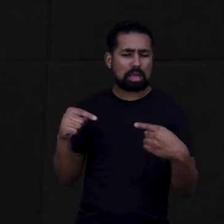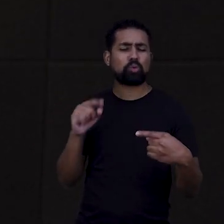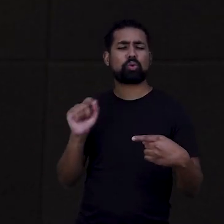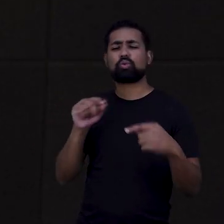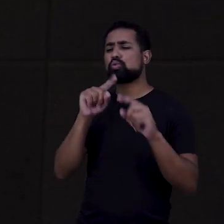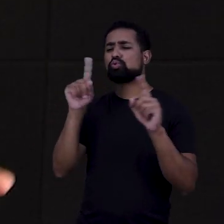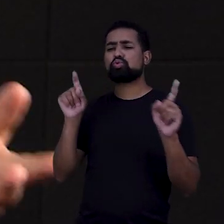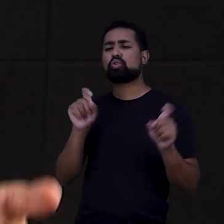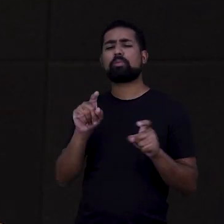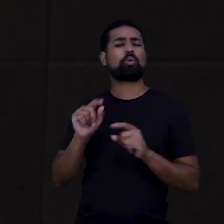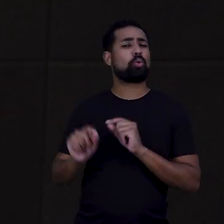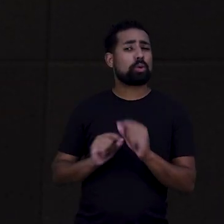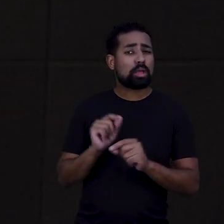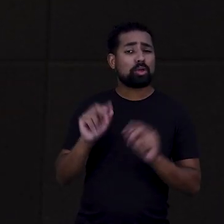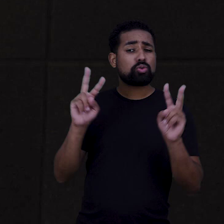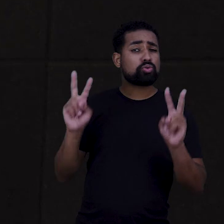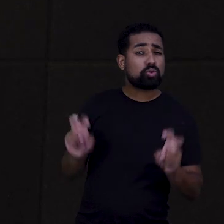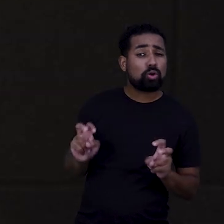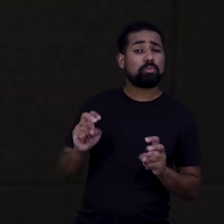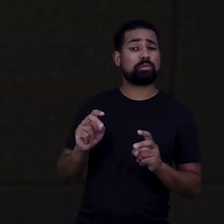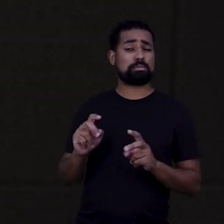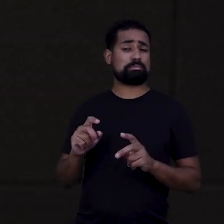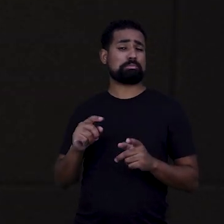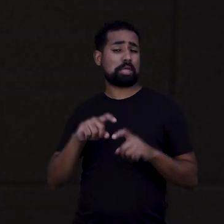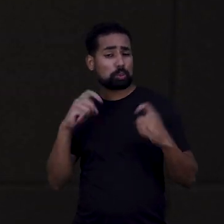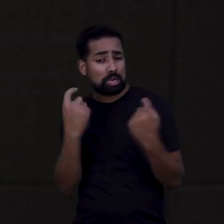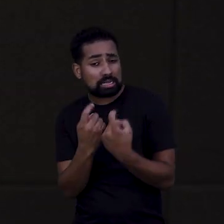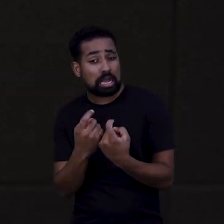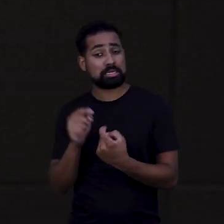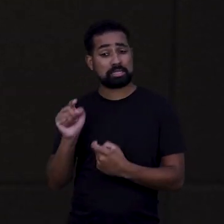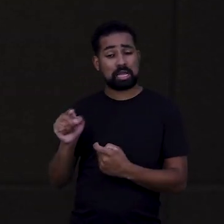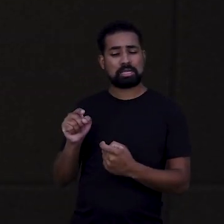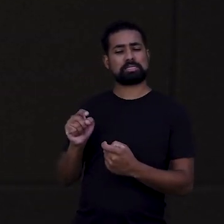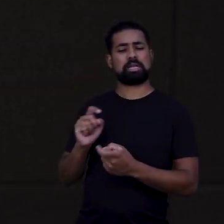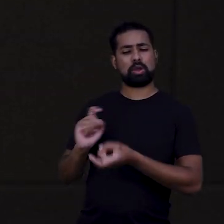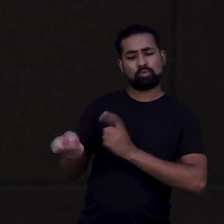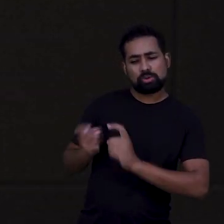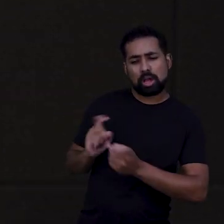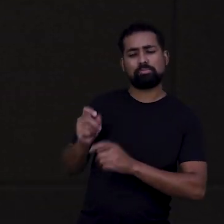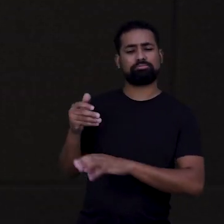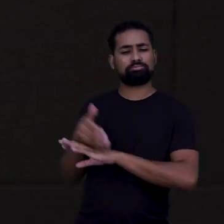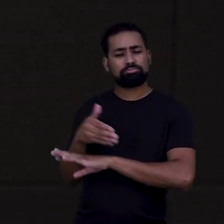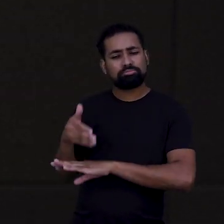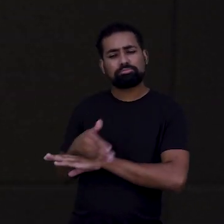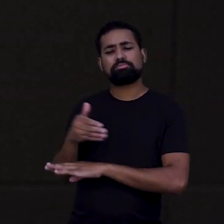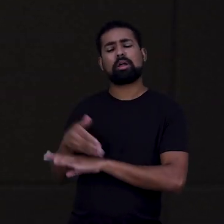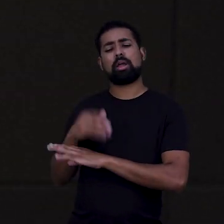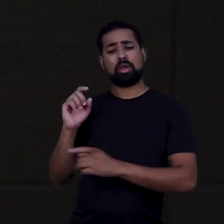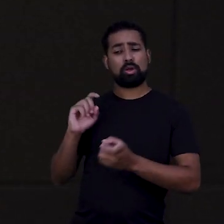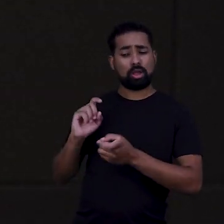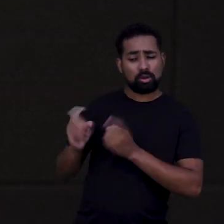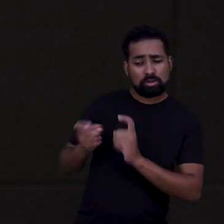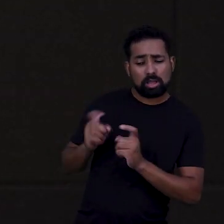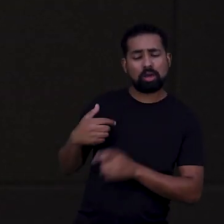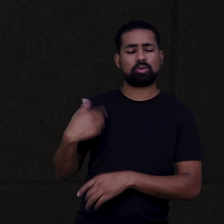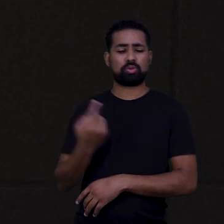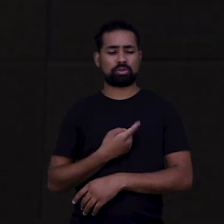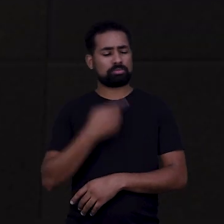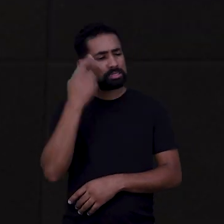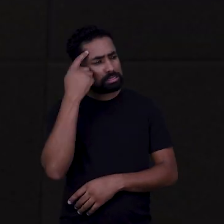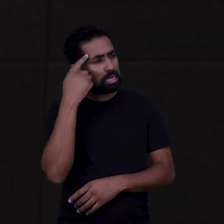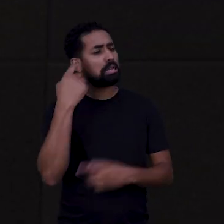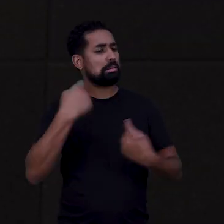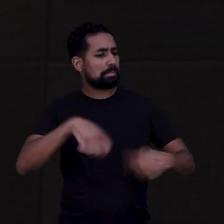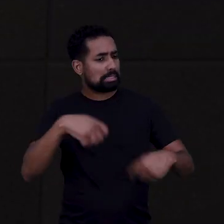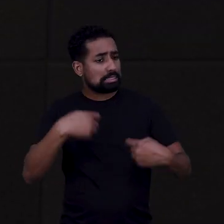sentido de discutir falar sobre a Sexualidade mesmo foi daí dess essas reuniões assim dessa Constância de reuniões que a gente falou olha